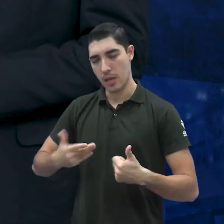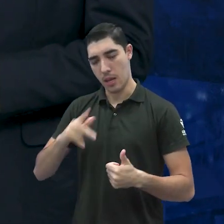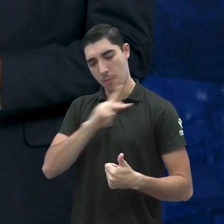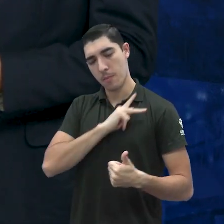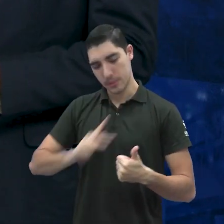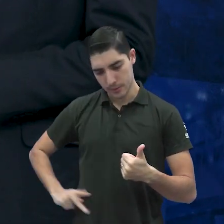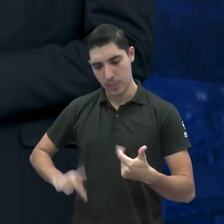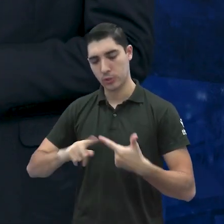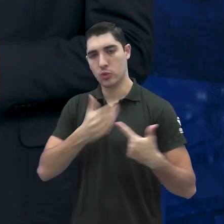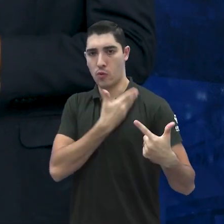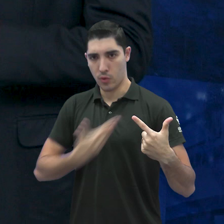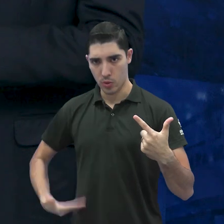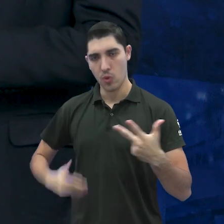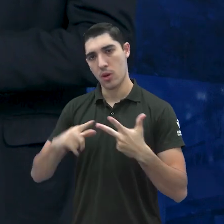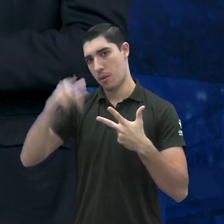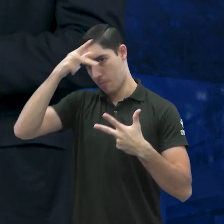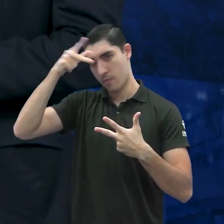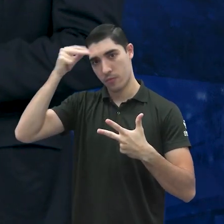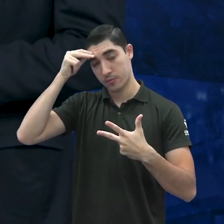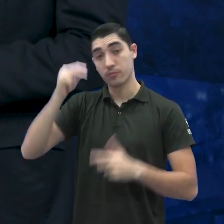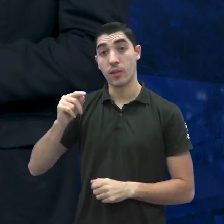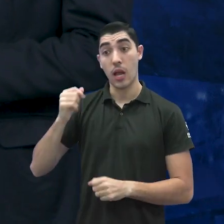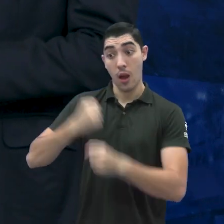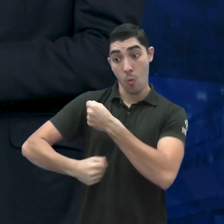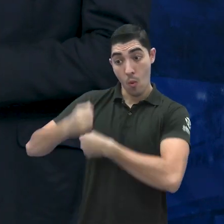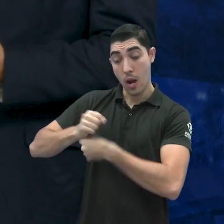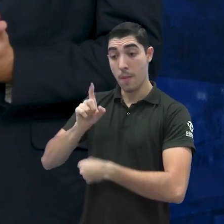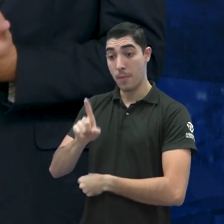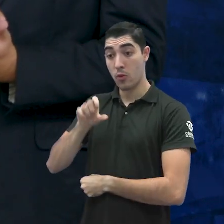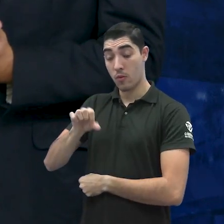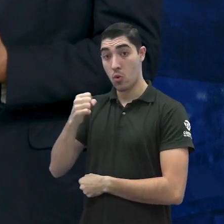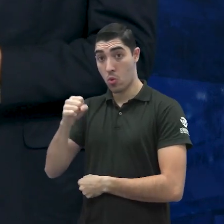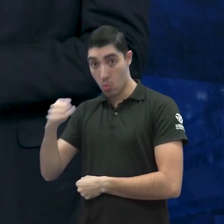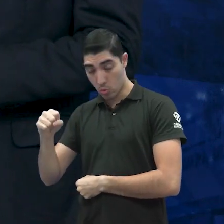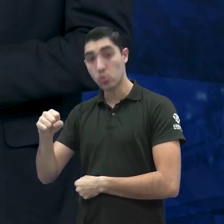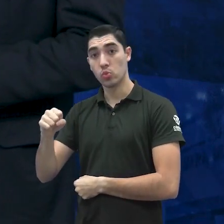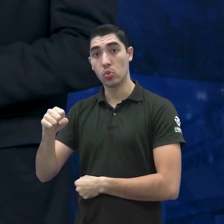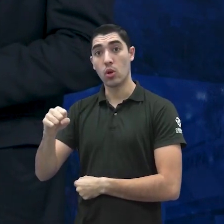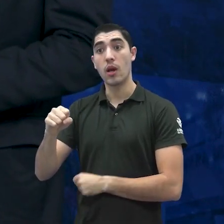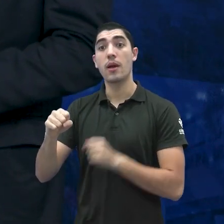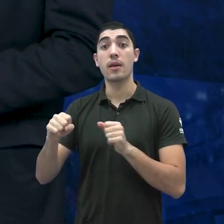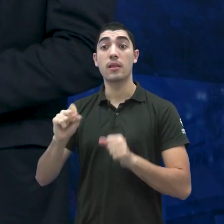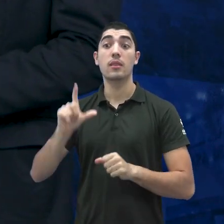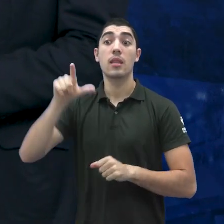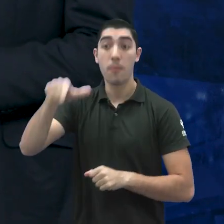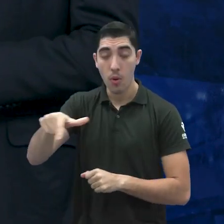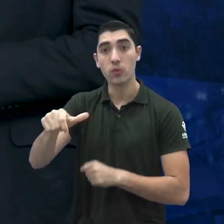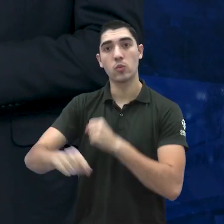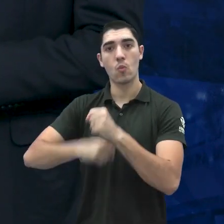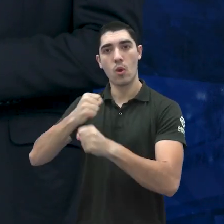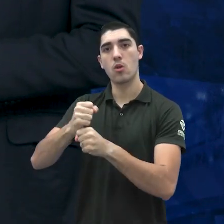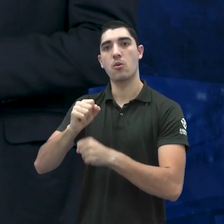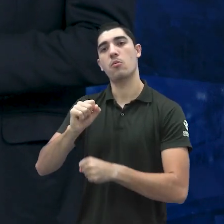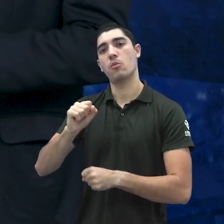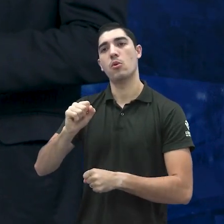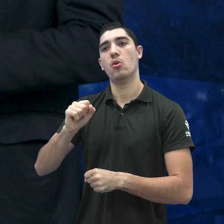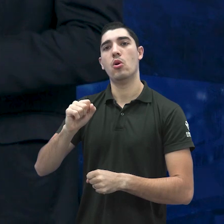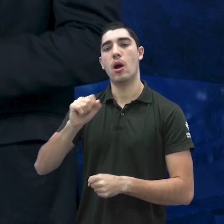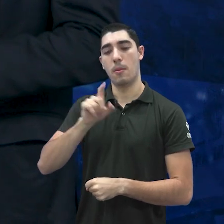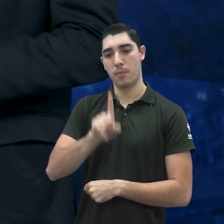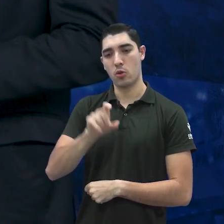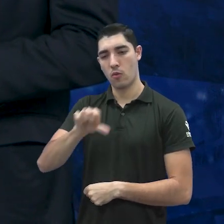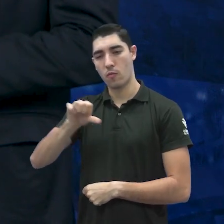governador e os prefeitos. Então, depois, a partir de 98, quem foi eleito em 94 pôde concorrer a uma reeleição em 98, e